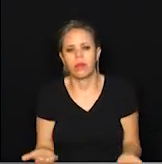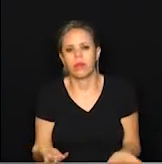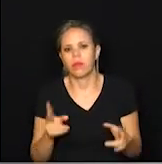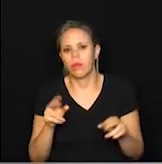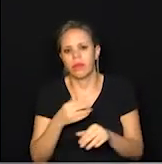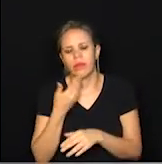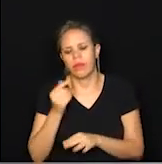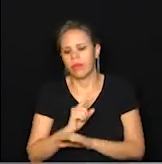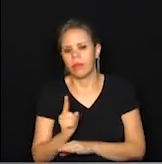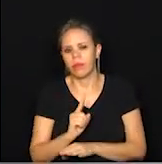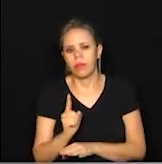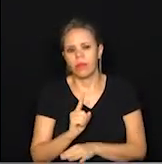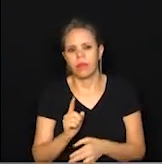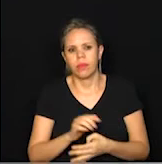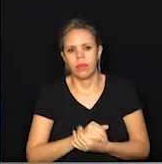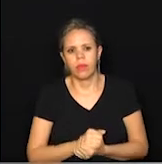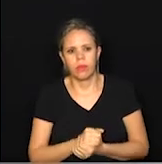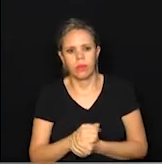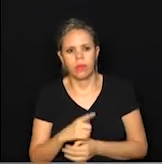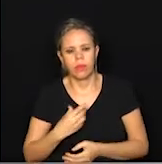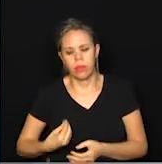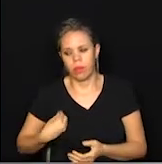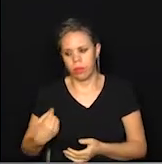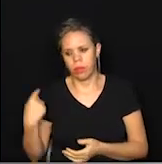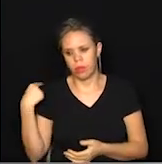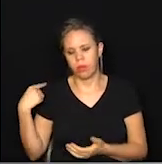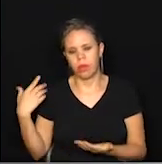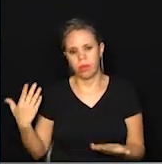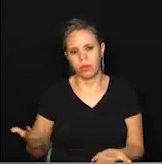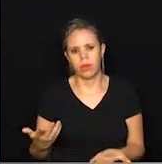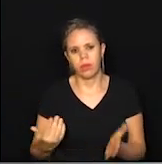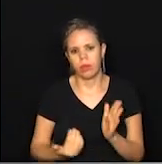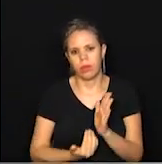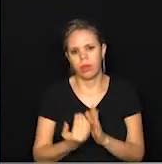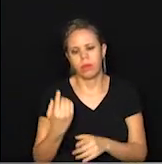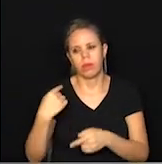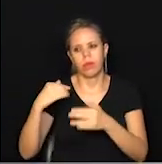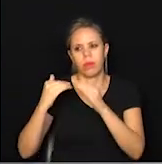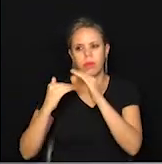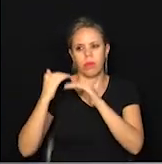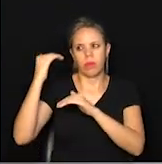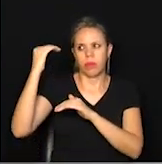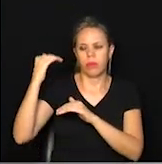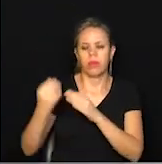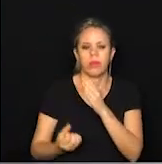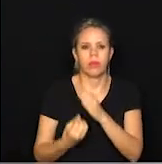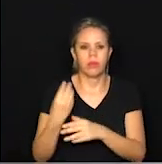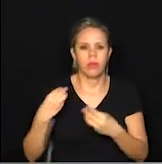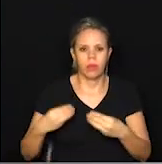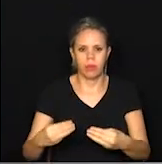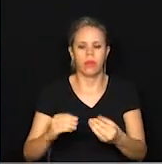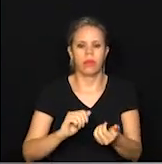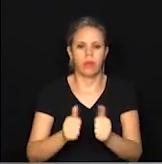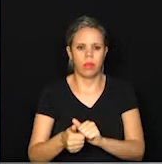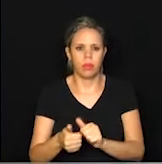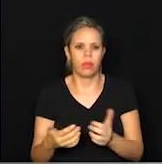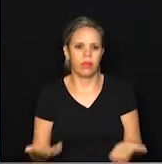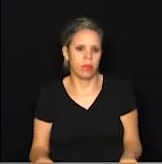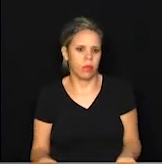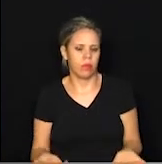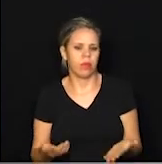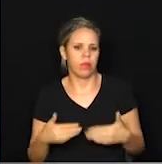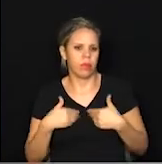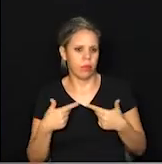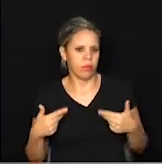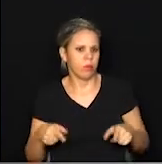foi fácil, mas nós estávamos numa crescente, né? Foi criado um Ministério do Esporte e